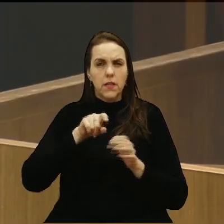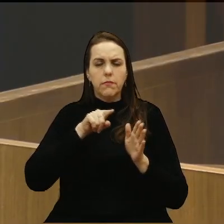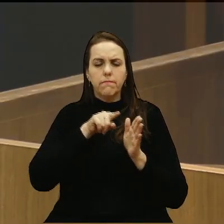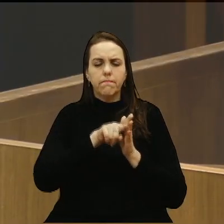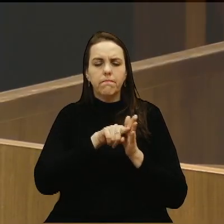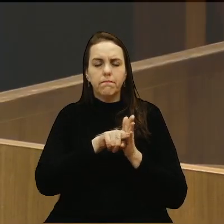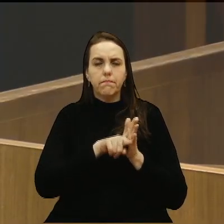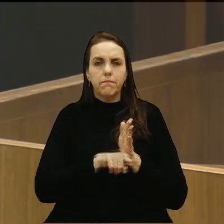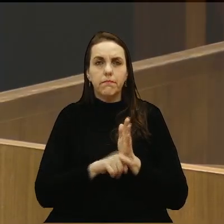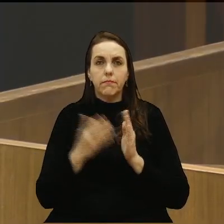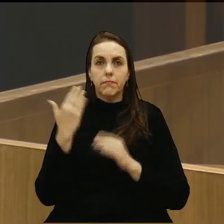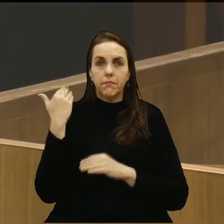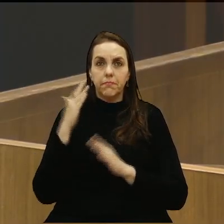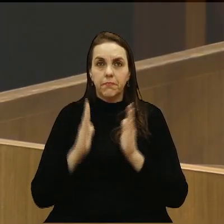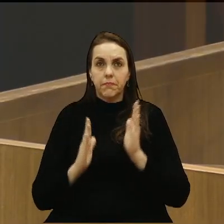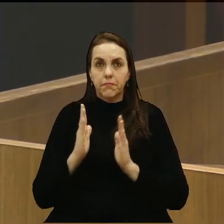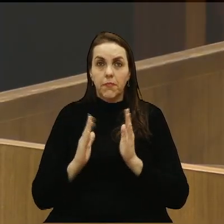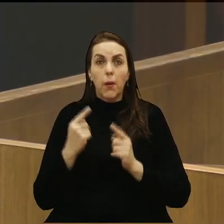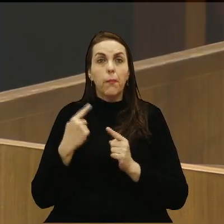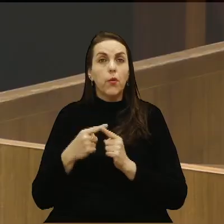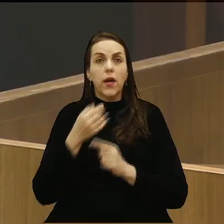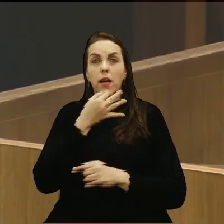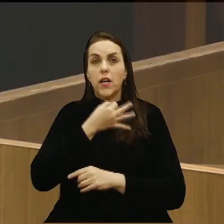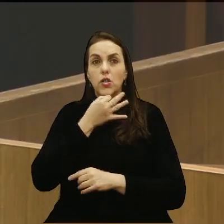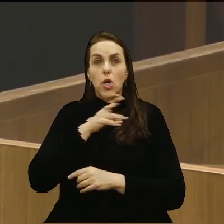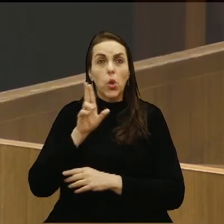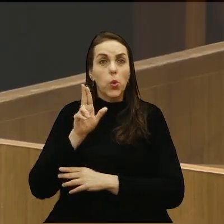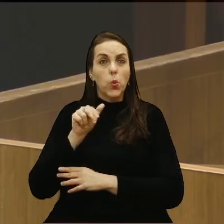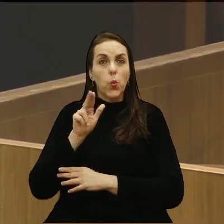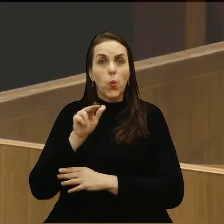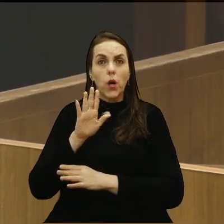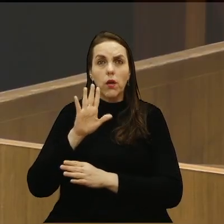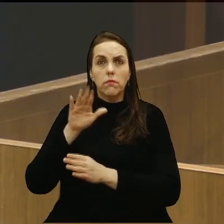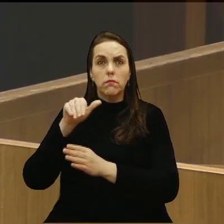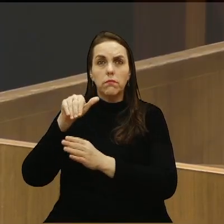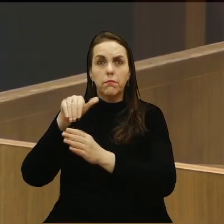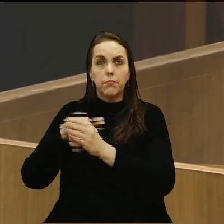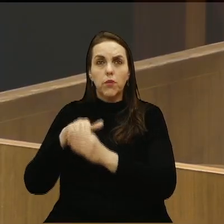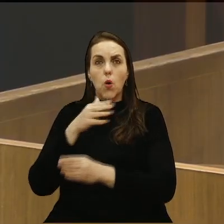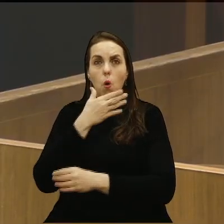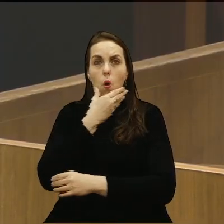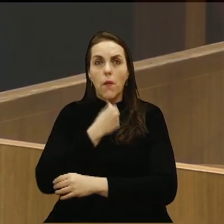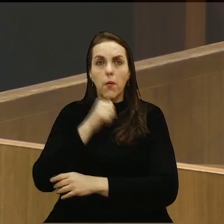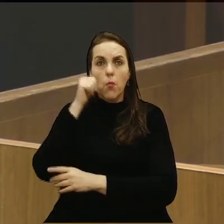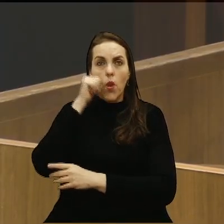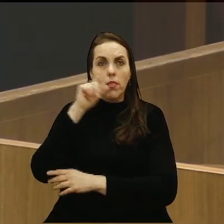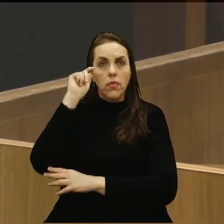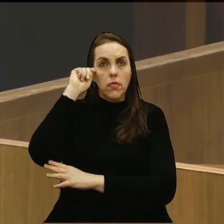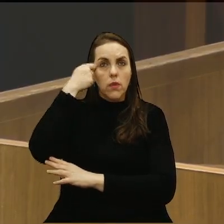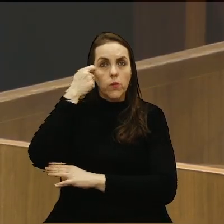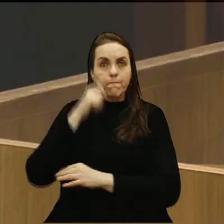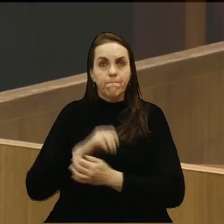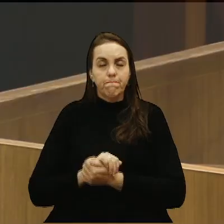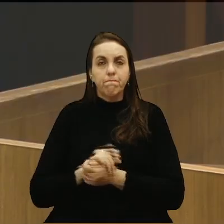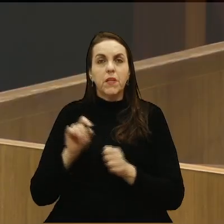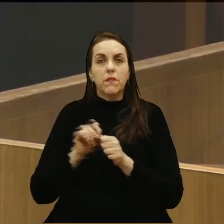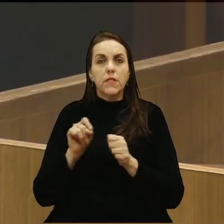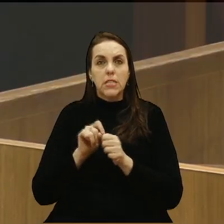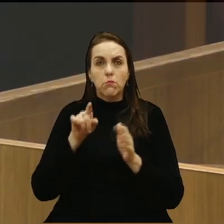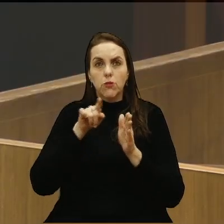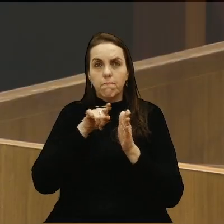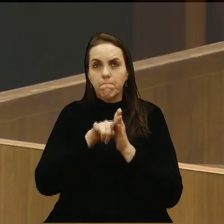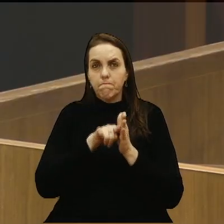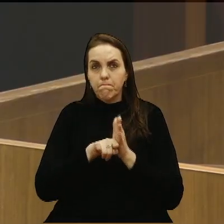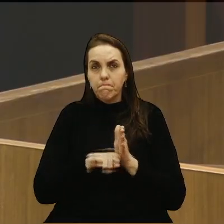época, porque Caxias do Sul nunca tinha eleito o homem ou uma mulher negra. Fizemos um questionário onde as pessoas,